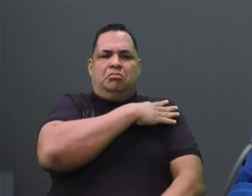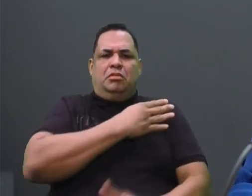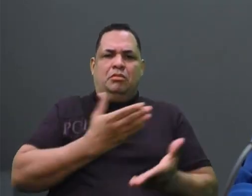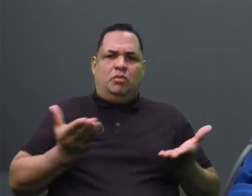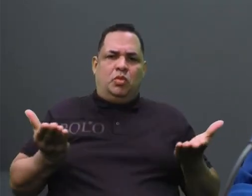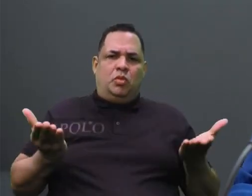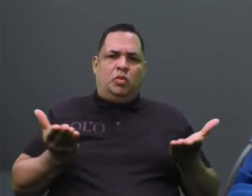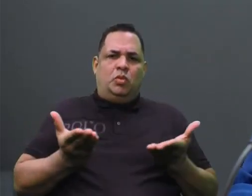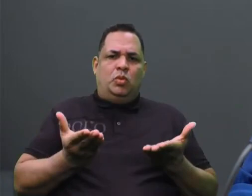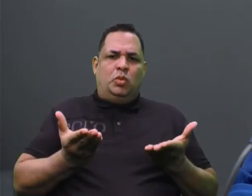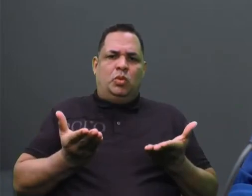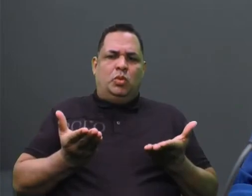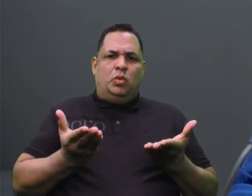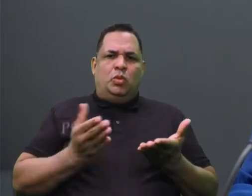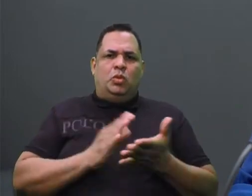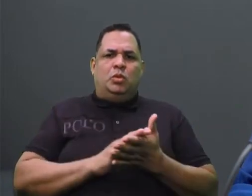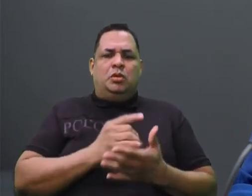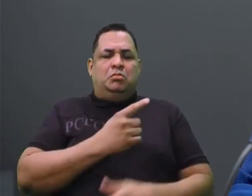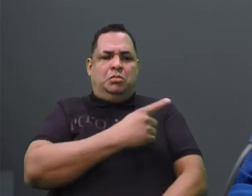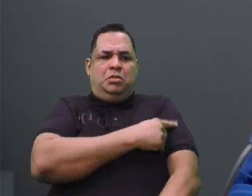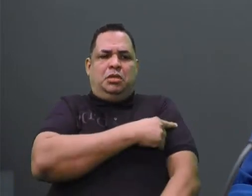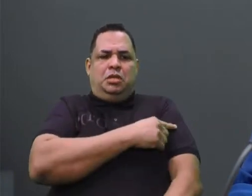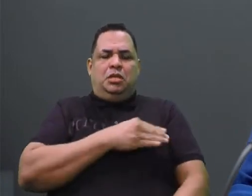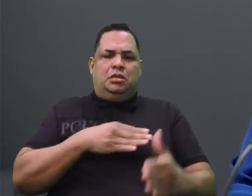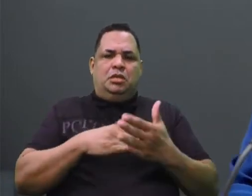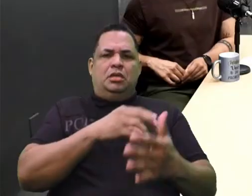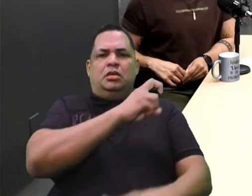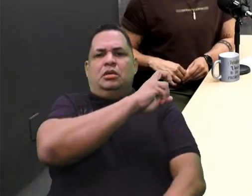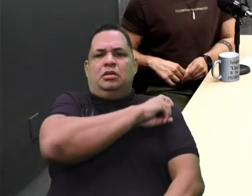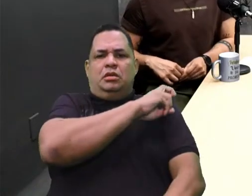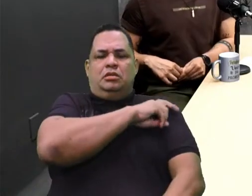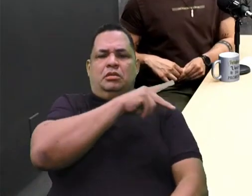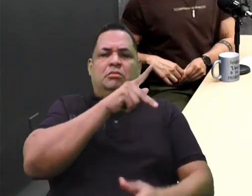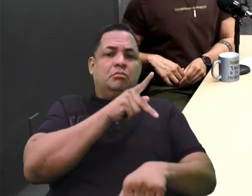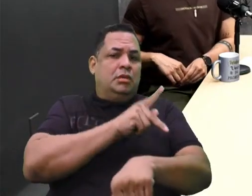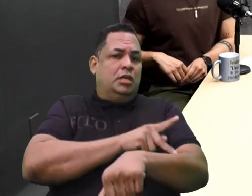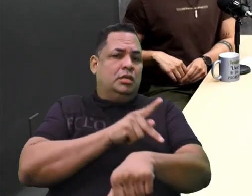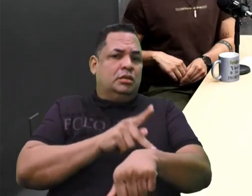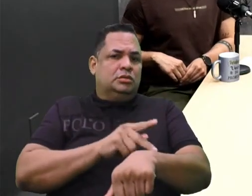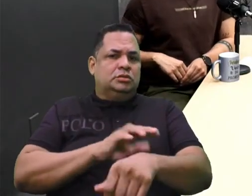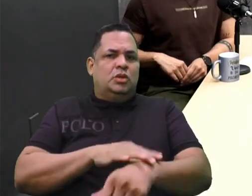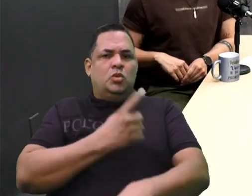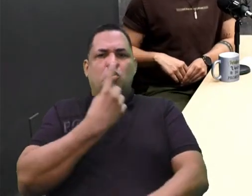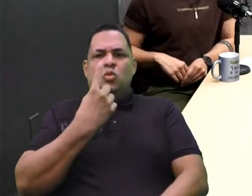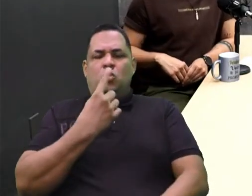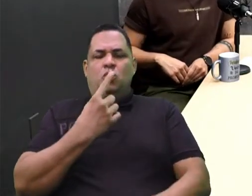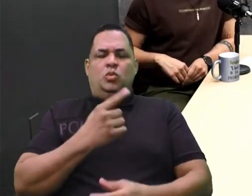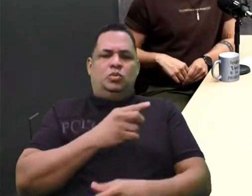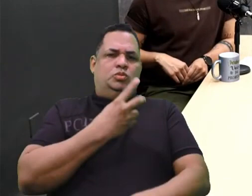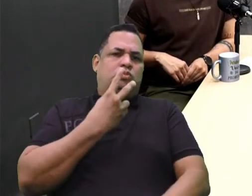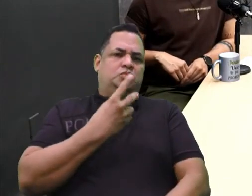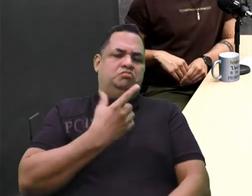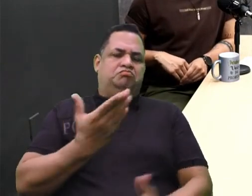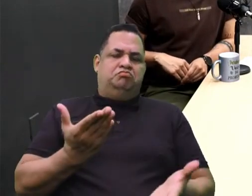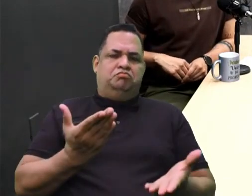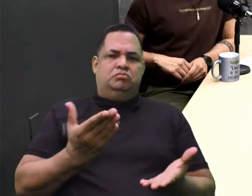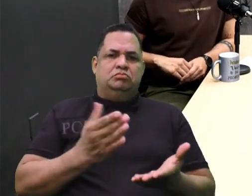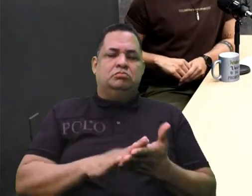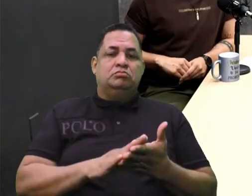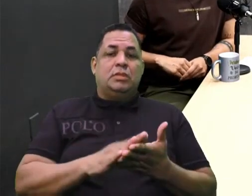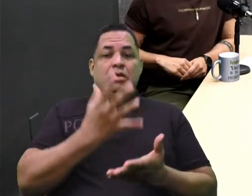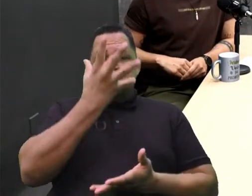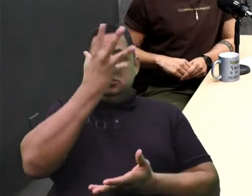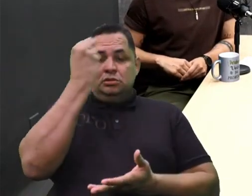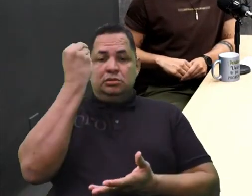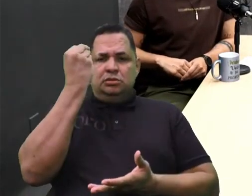Hoje é a de 1º ao 5º ano. É a pedagogia. Isso. Fundamental. É o Fundamental 1. Fundamental 1. Então, É. eu tinha esquecido